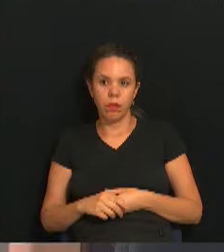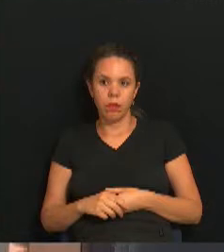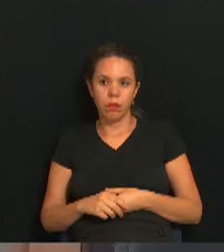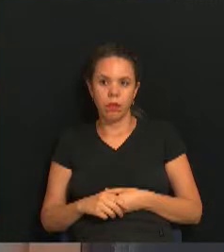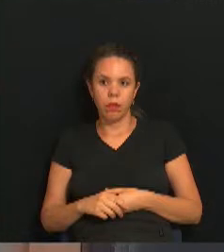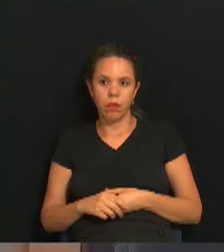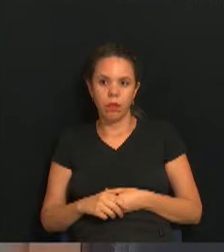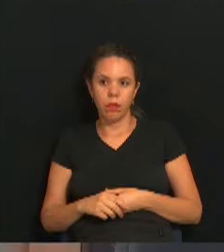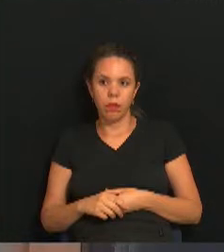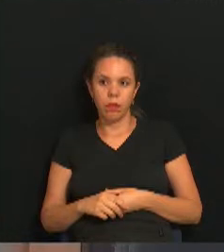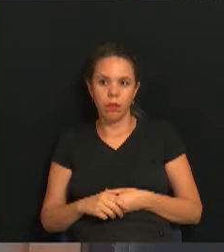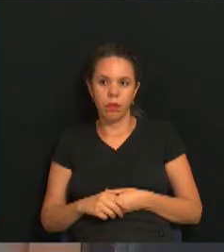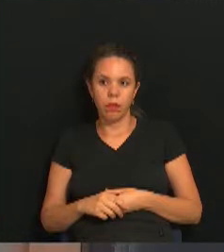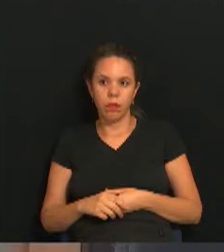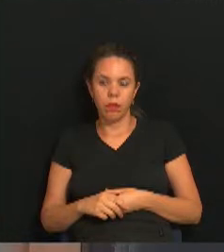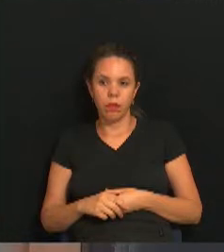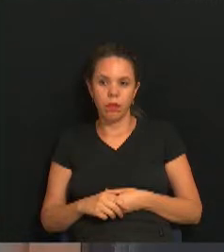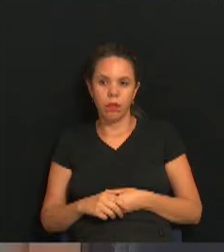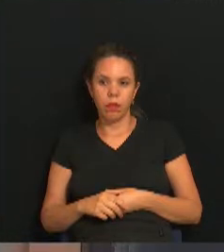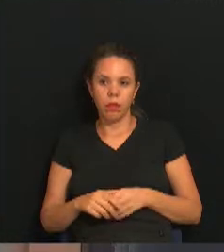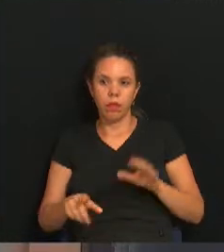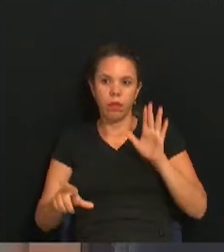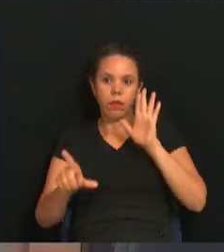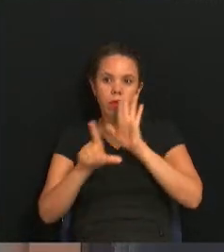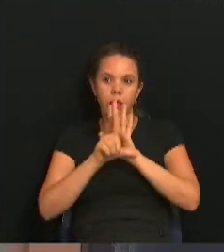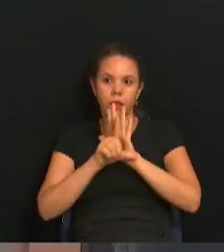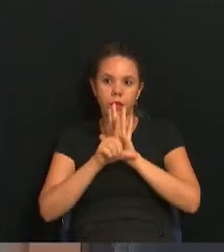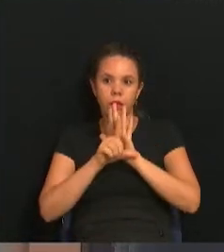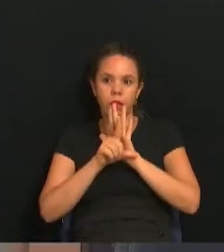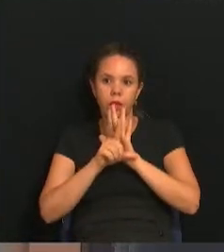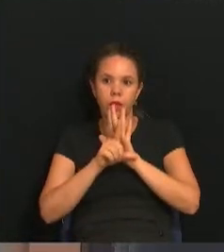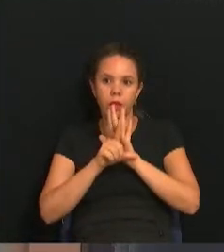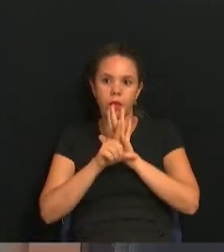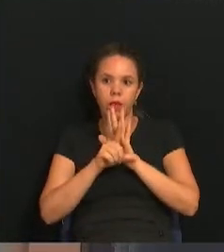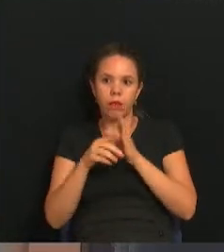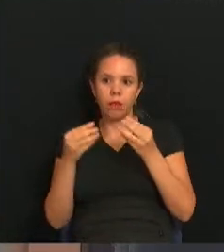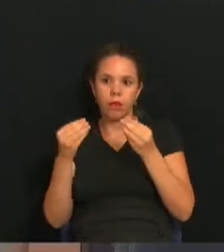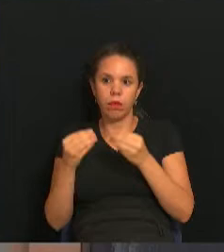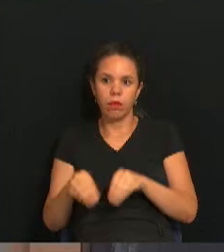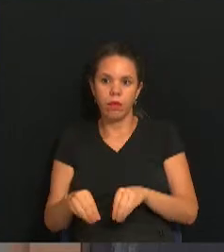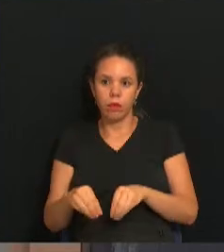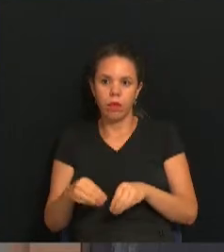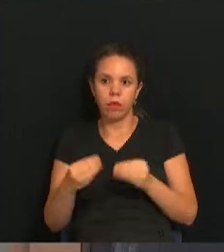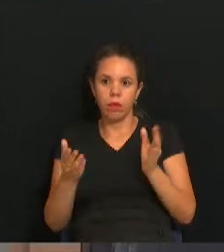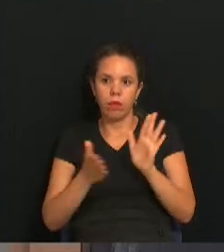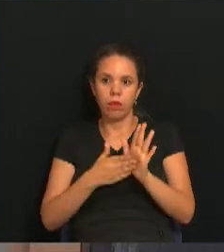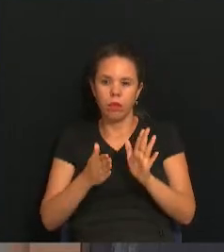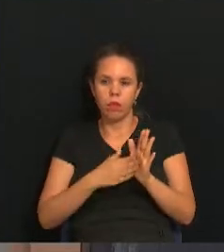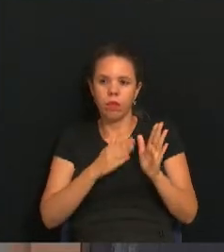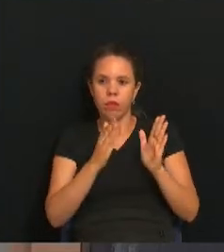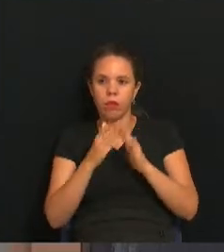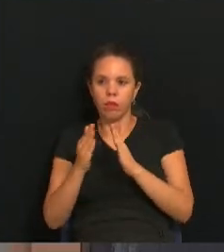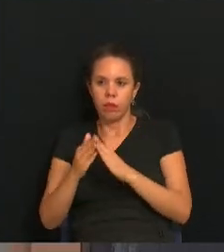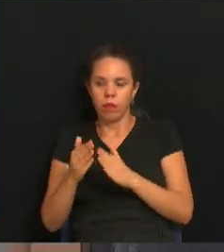Doutor Eduardo, a referida lei causou impacto na oferta de moradia, só acredita?